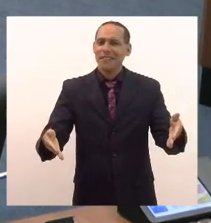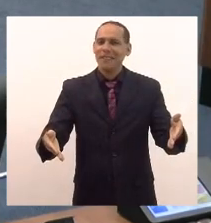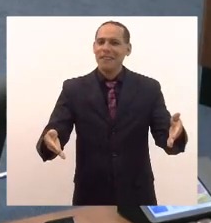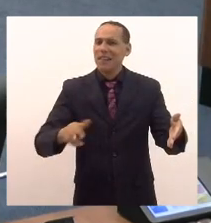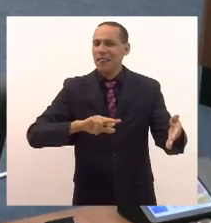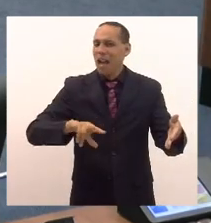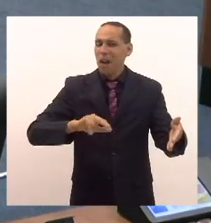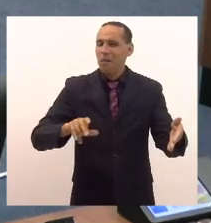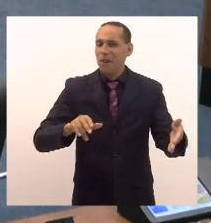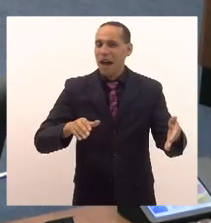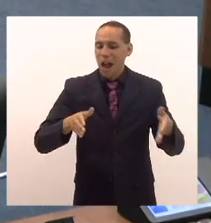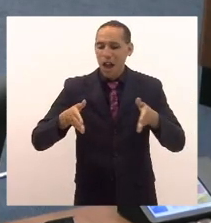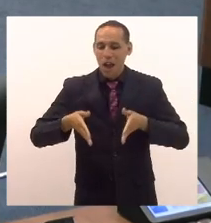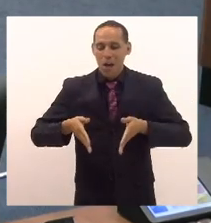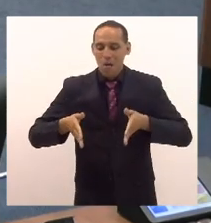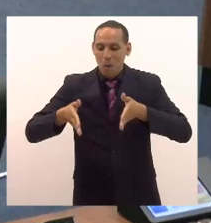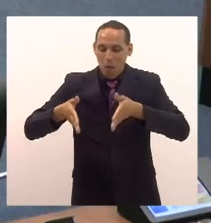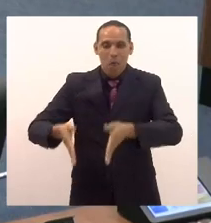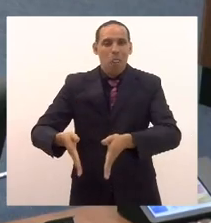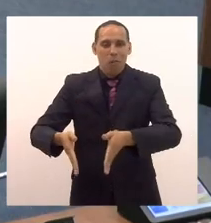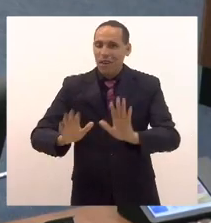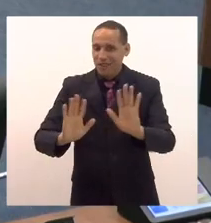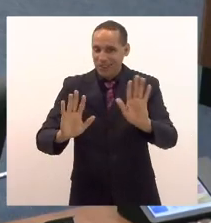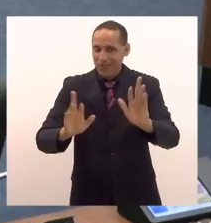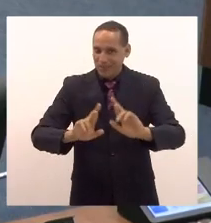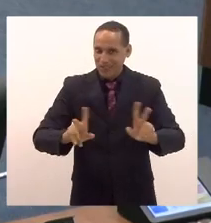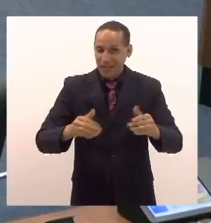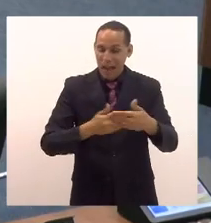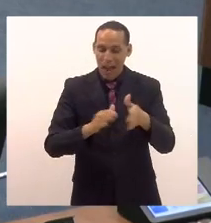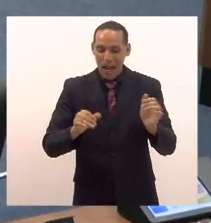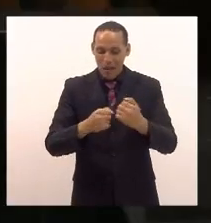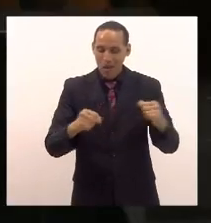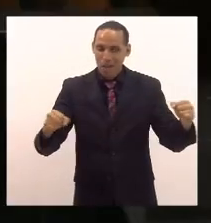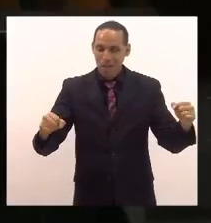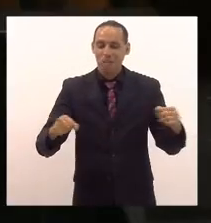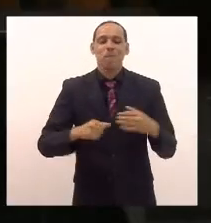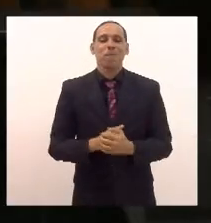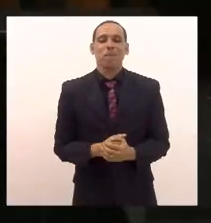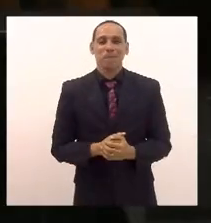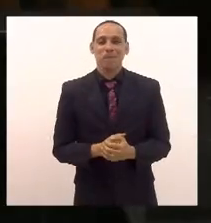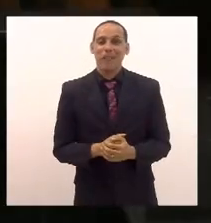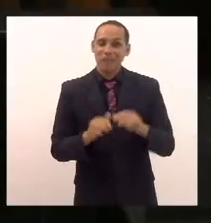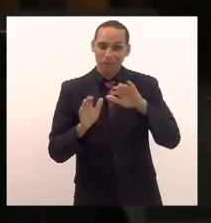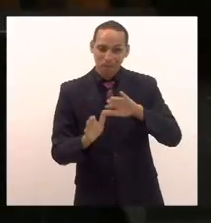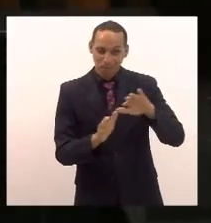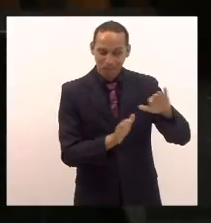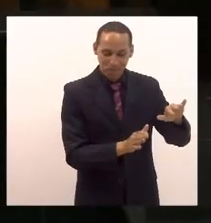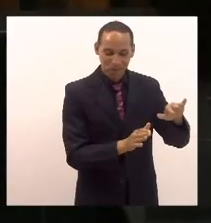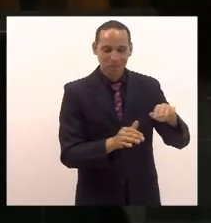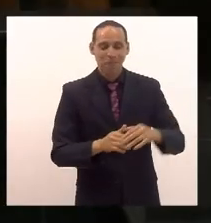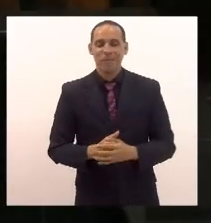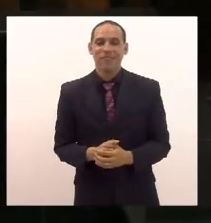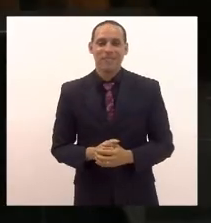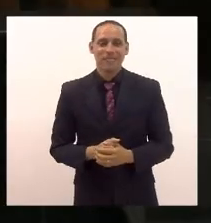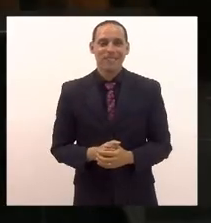não é um caixão é uma caixa grande só a receita observação